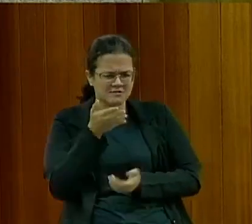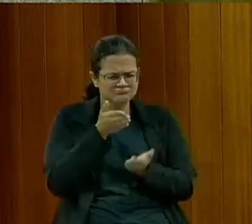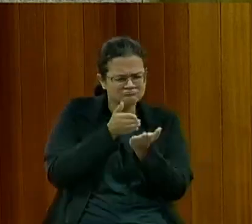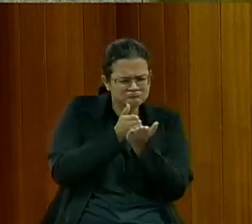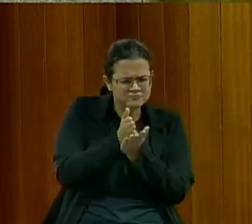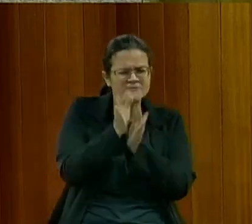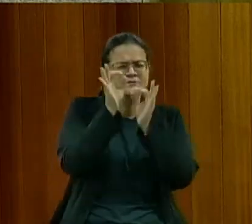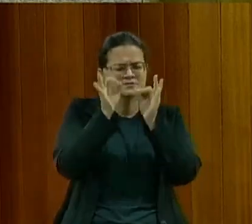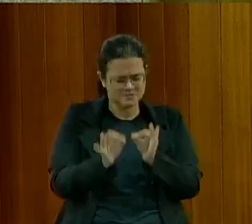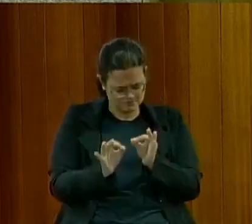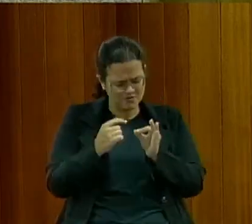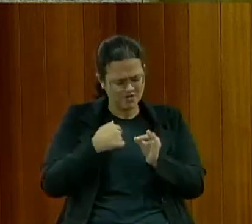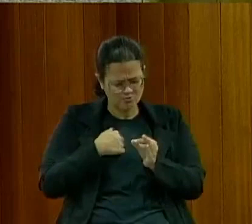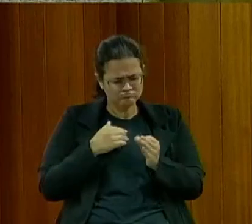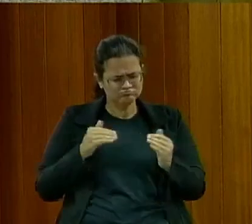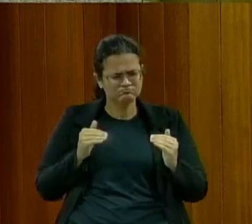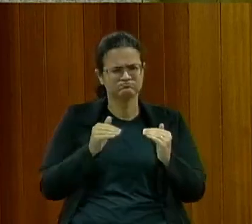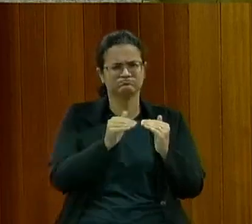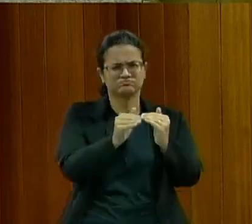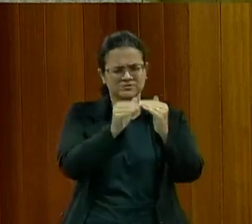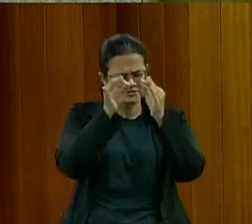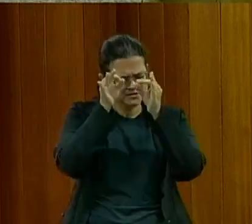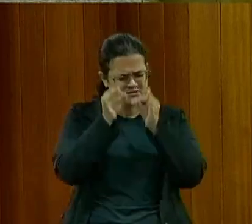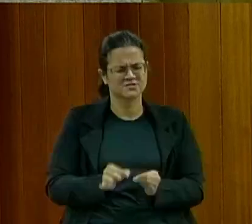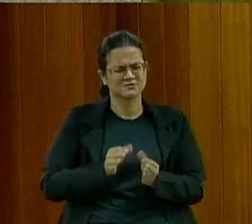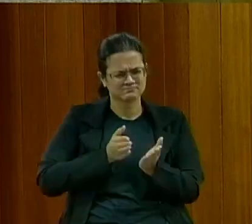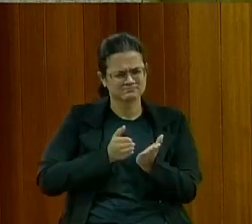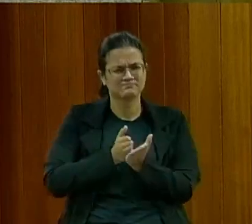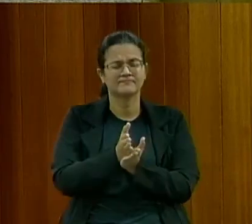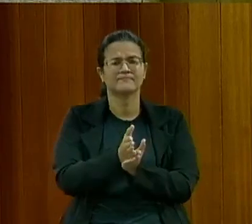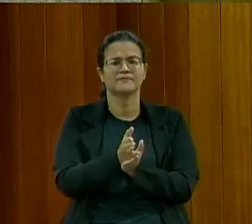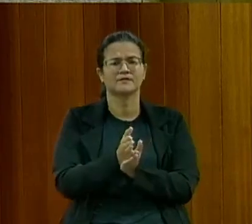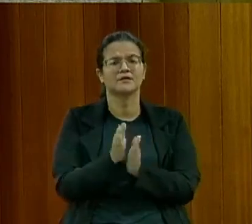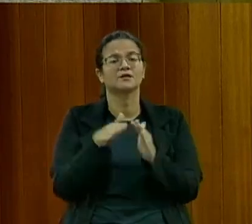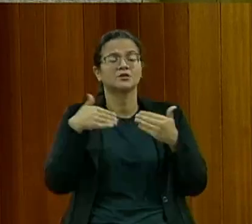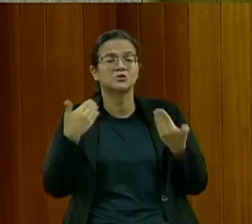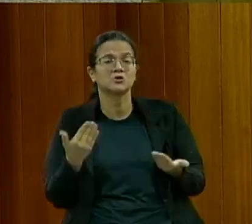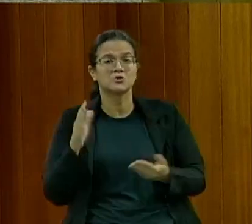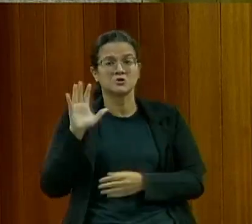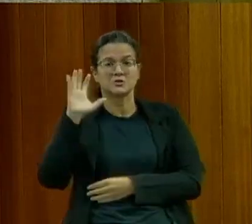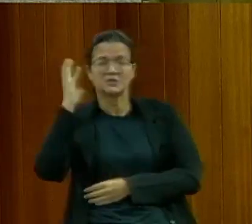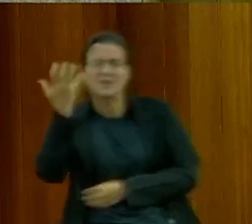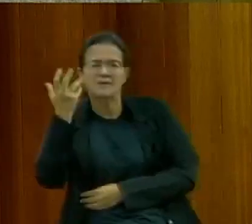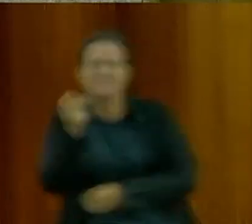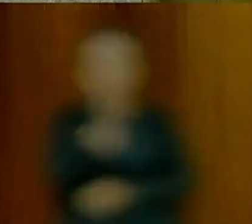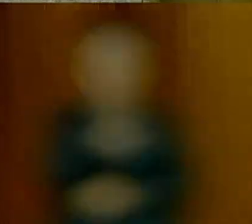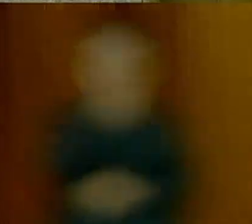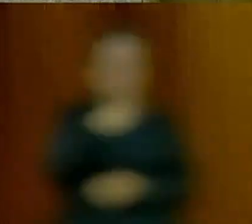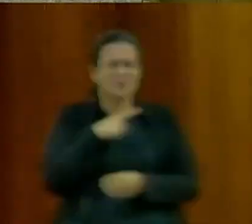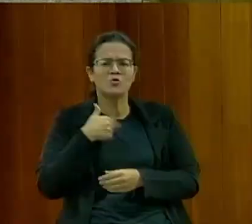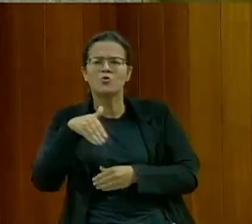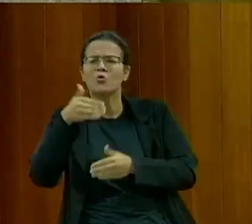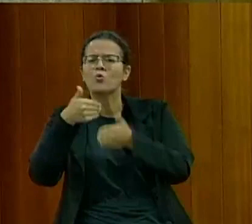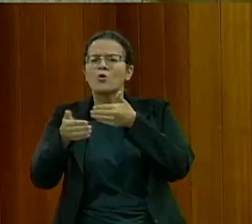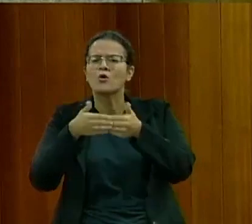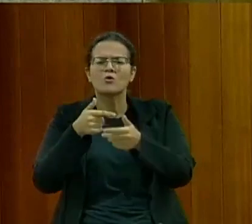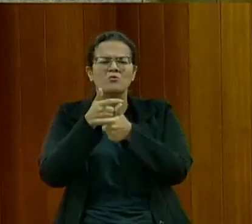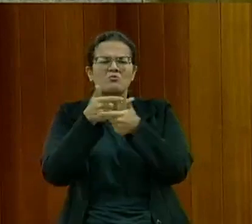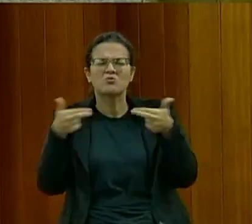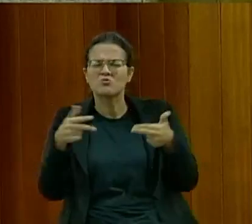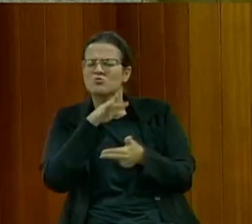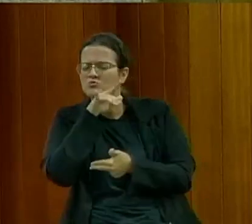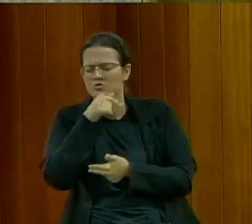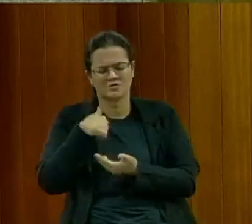sou o primeiro. Então, eu, hora que atacar um local que eu tiver, eu não vou admitir. Lá nós esforçamos para